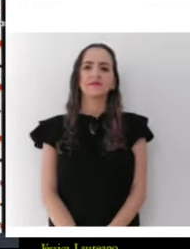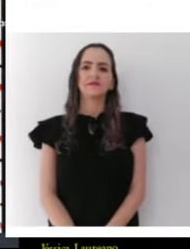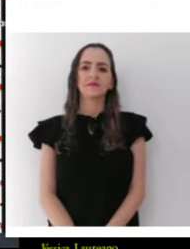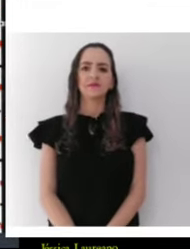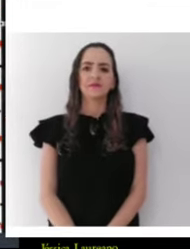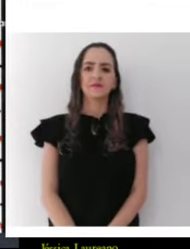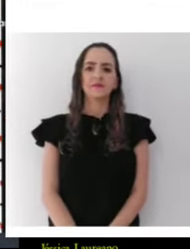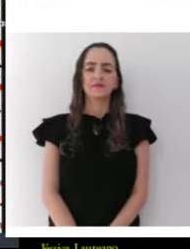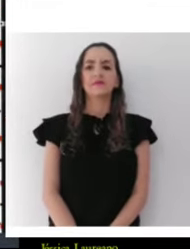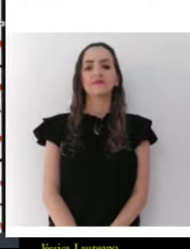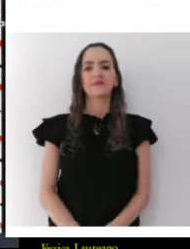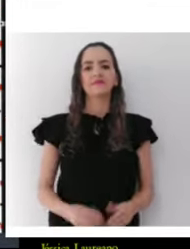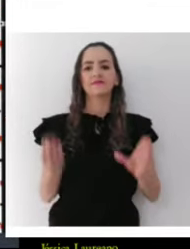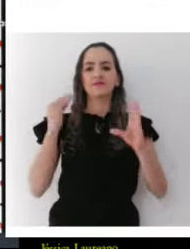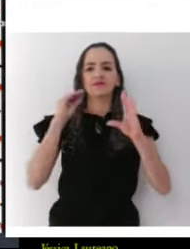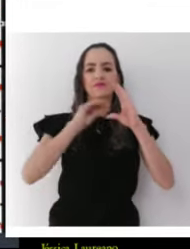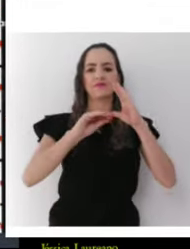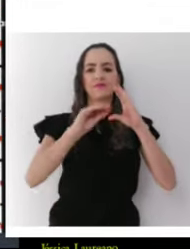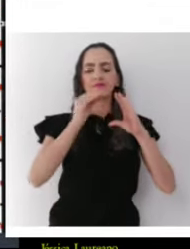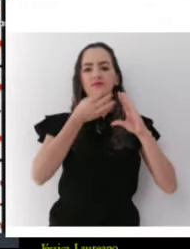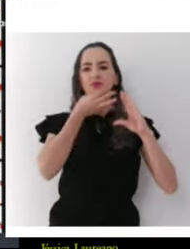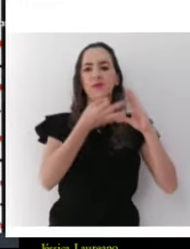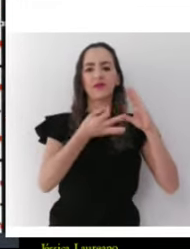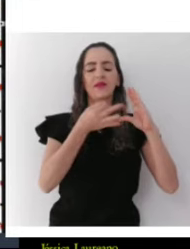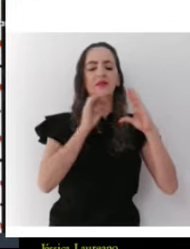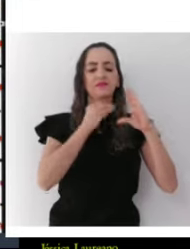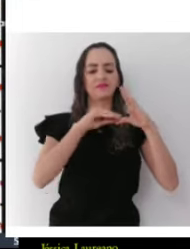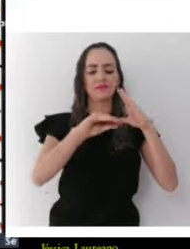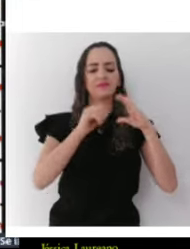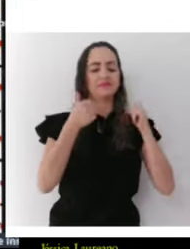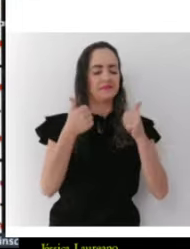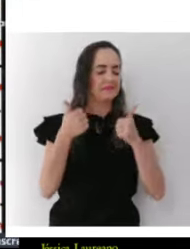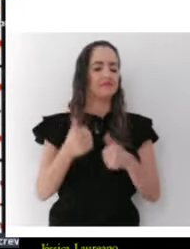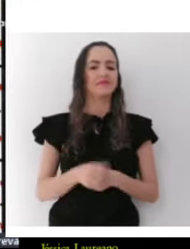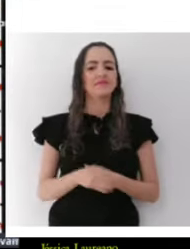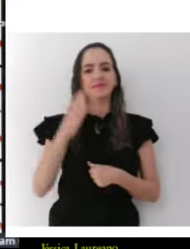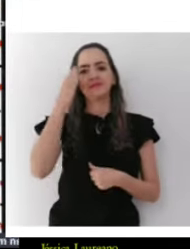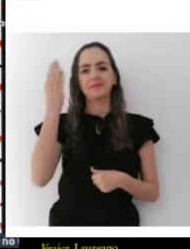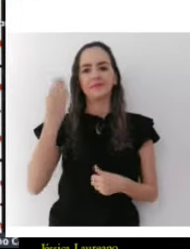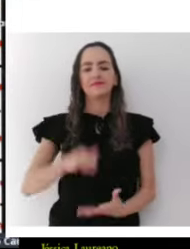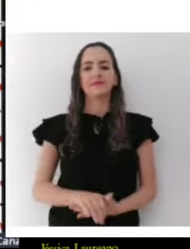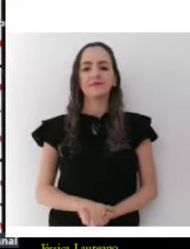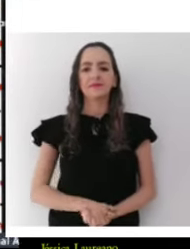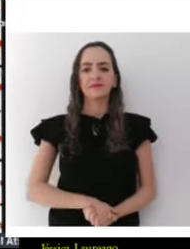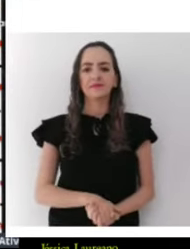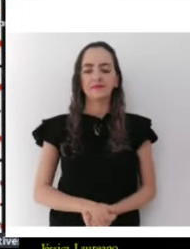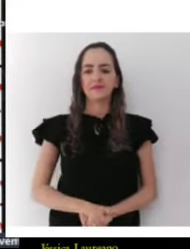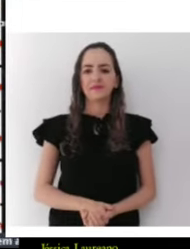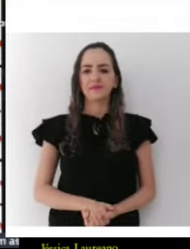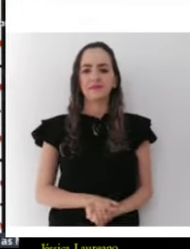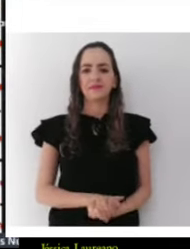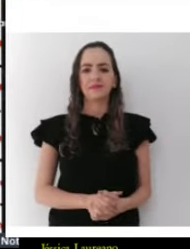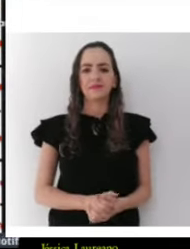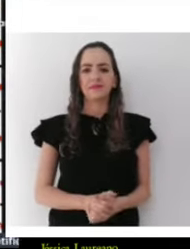Pronto. Primeira noção da relacionação é a noção da distribuição. Muito bem, Caio. Aí, gente, existem outras